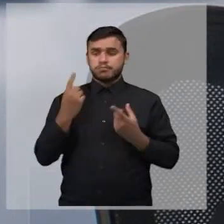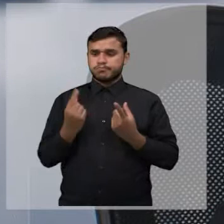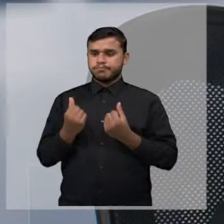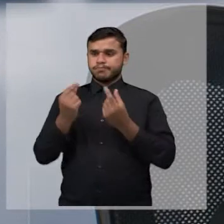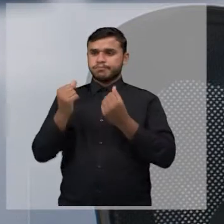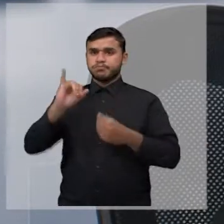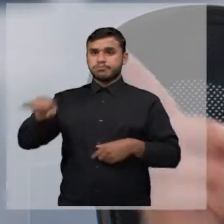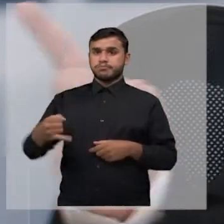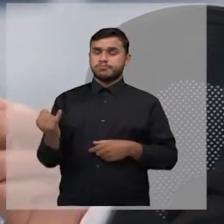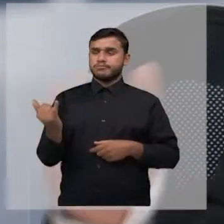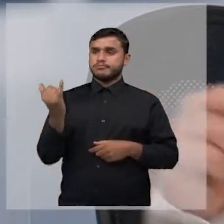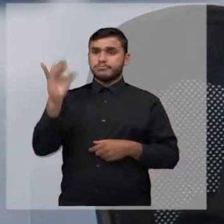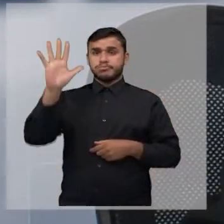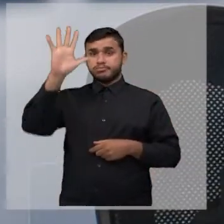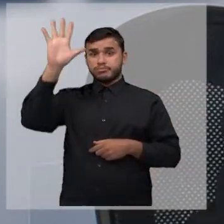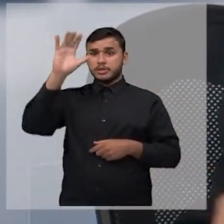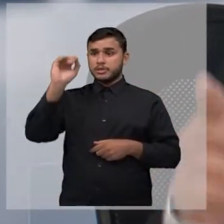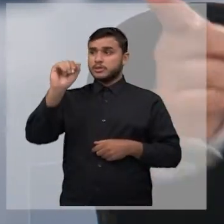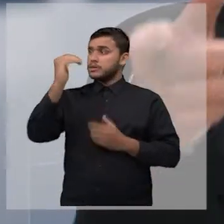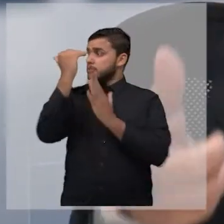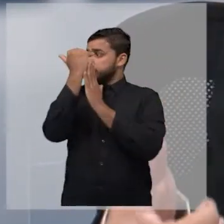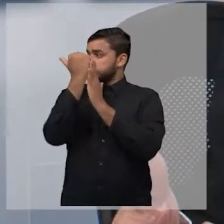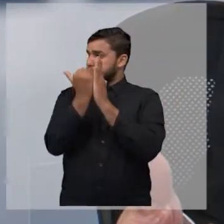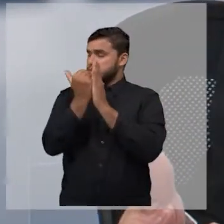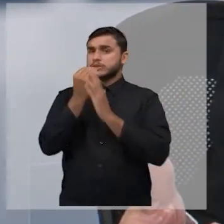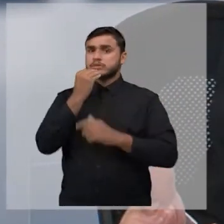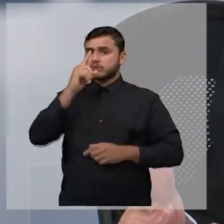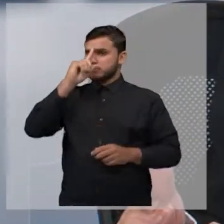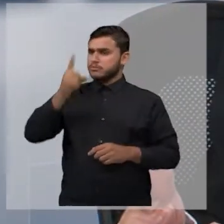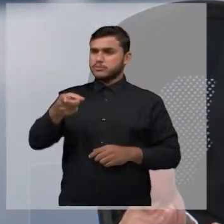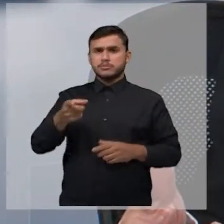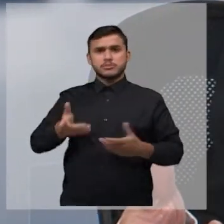diminuísse os juros, na realidade ele não fala, né? Ele ordena.